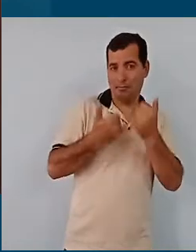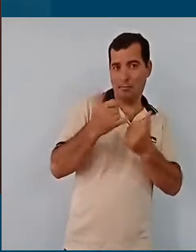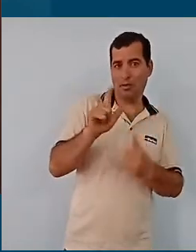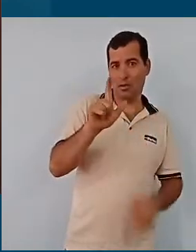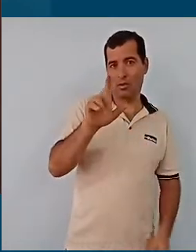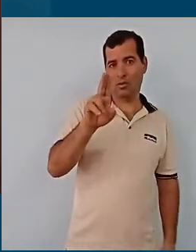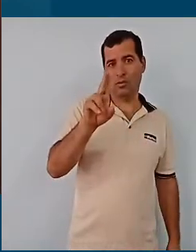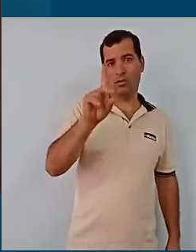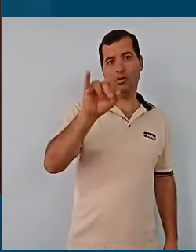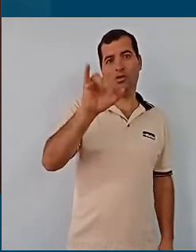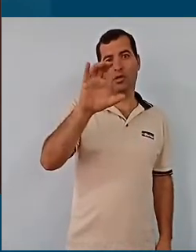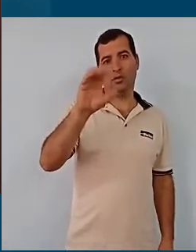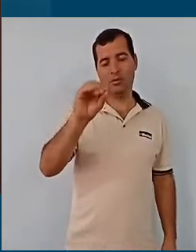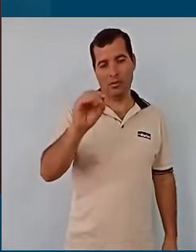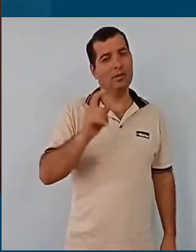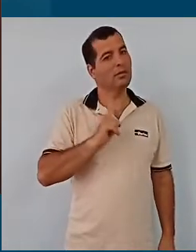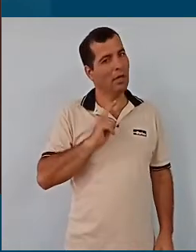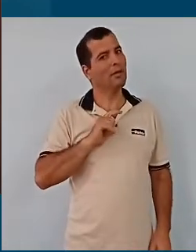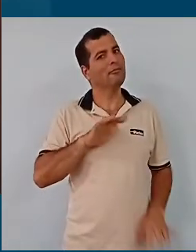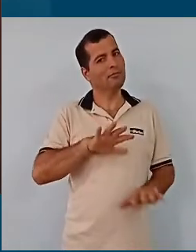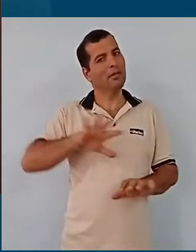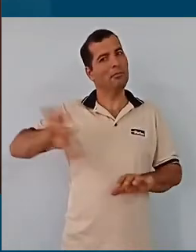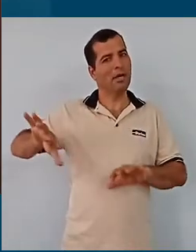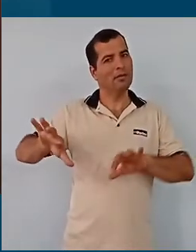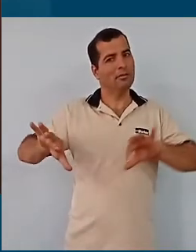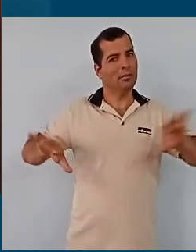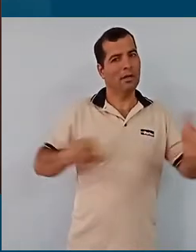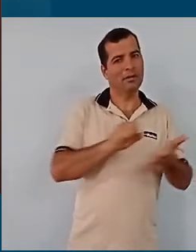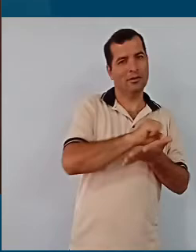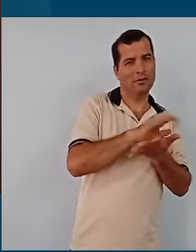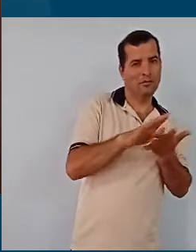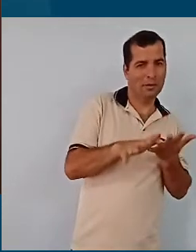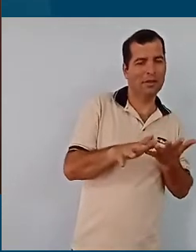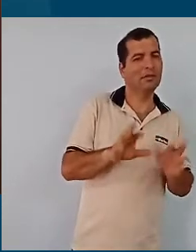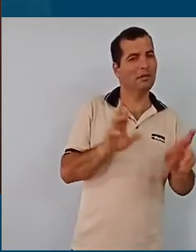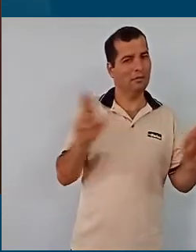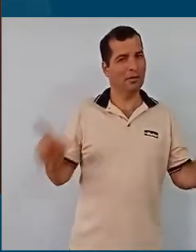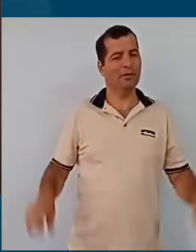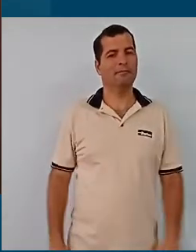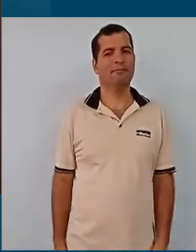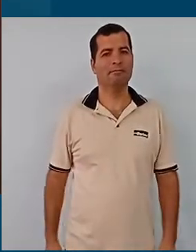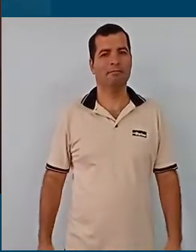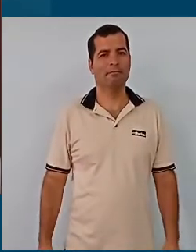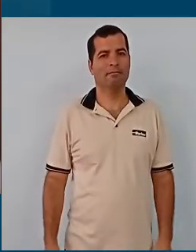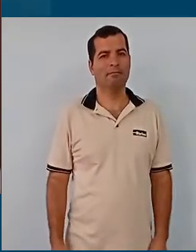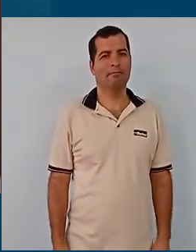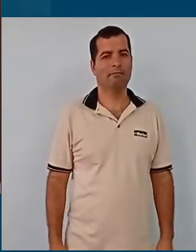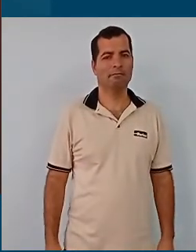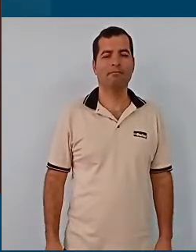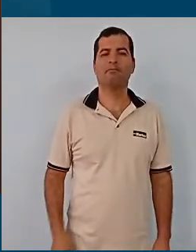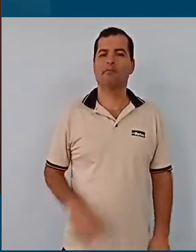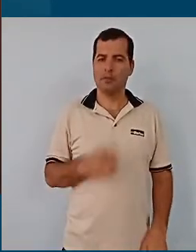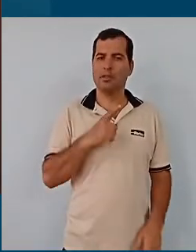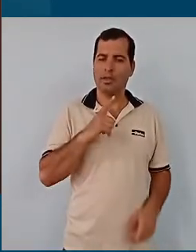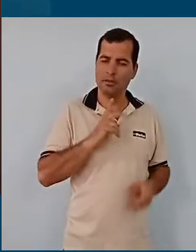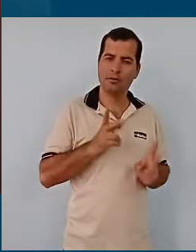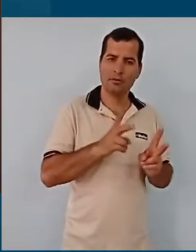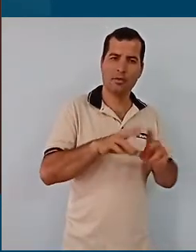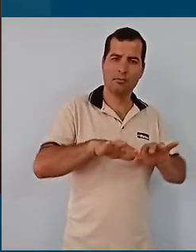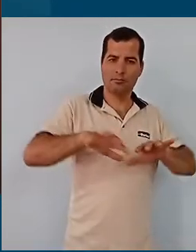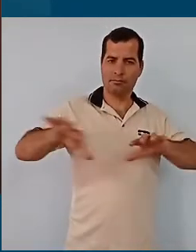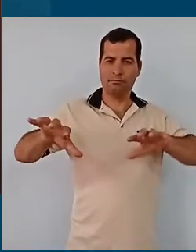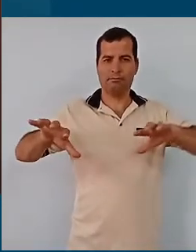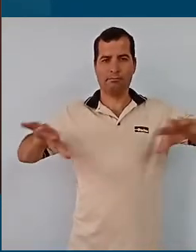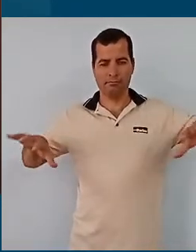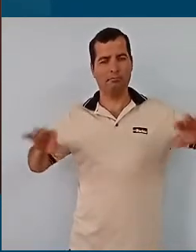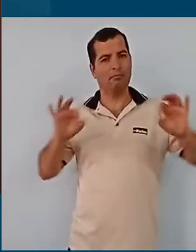do lúdico e tem o tempo da atividade do estudo, né? Cada vez essa coisa vai se distinguindo mais,